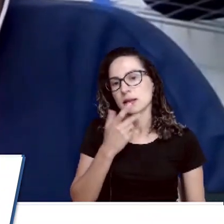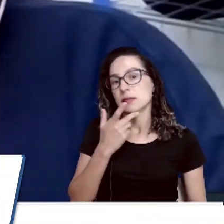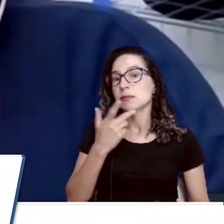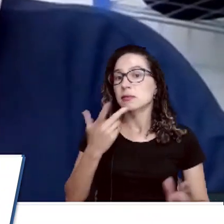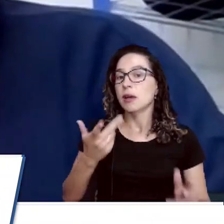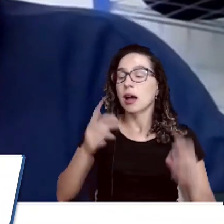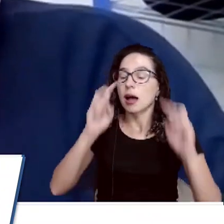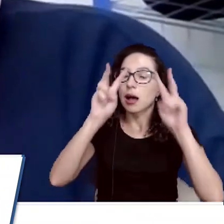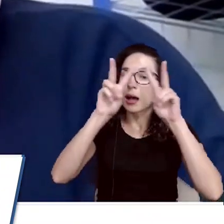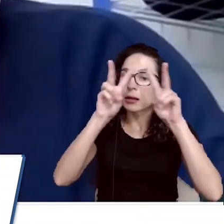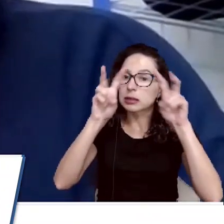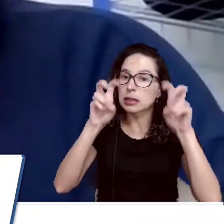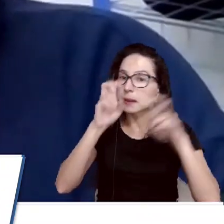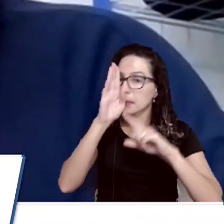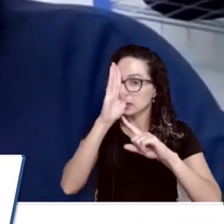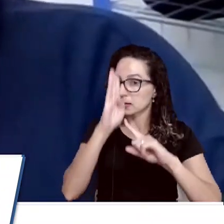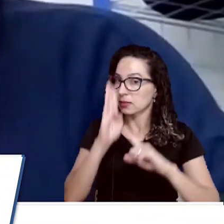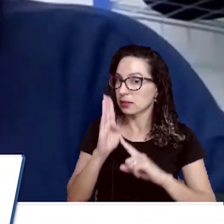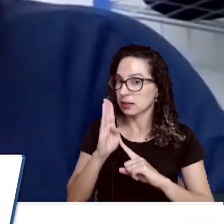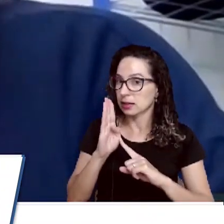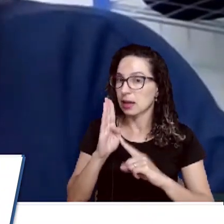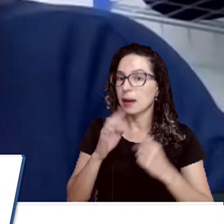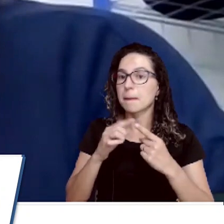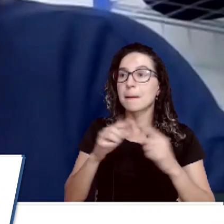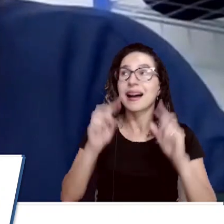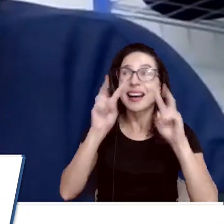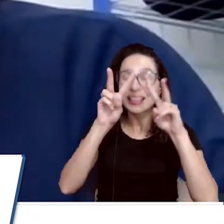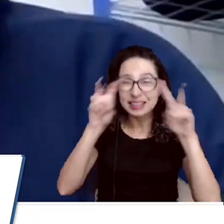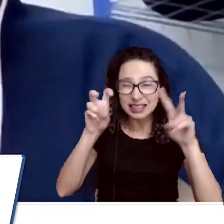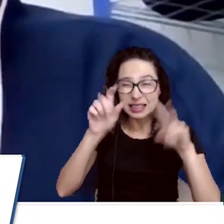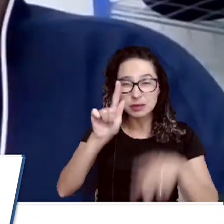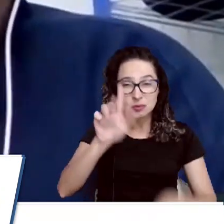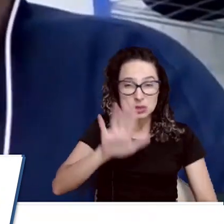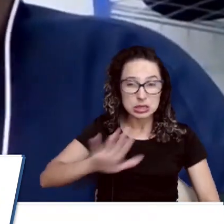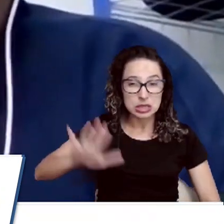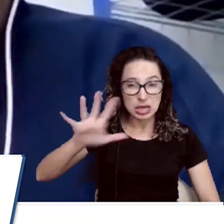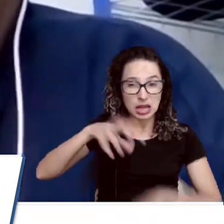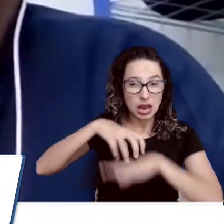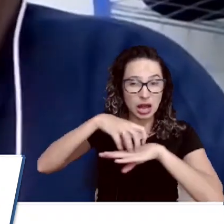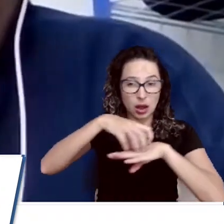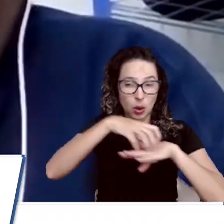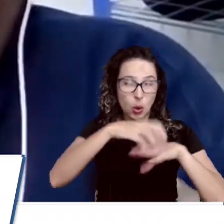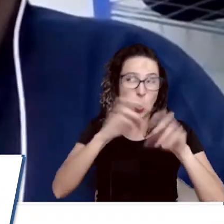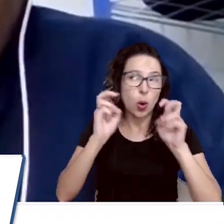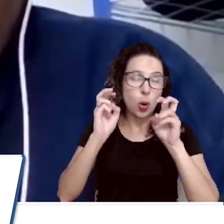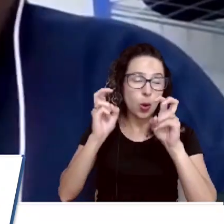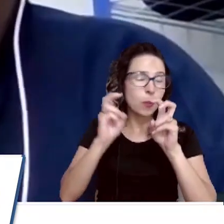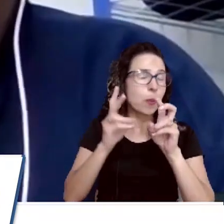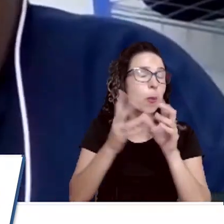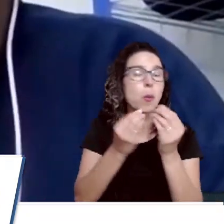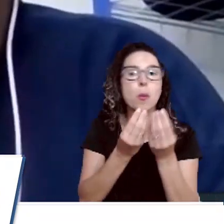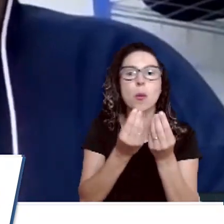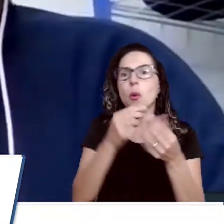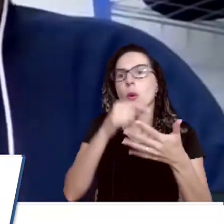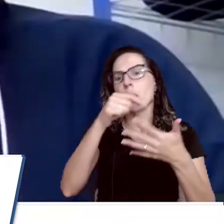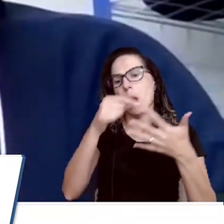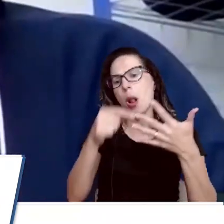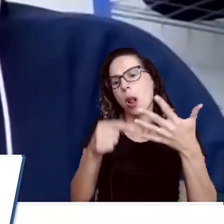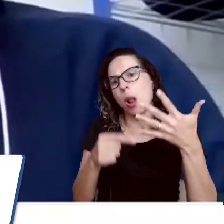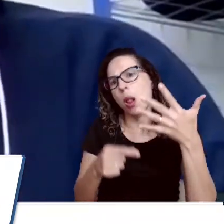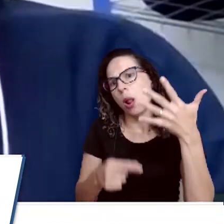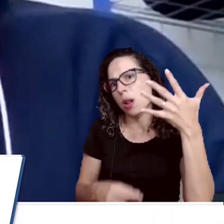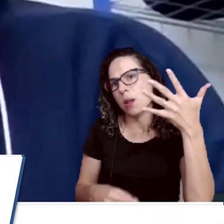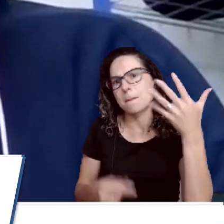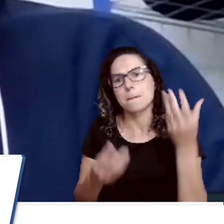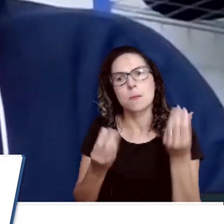gratuidade, mas quando fala em transporte público, o negócio se estende muito mais além. Porque